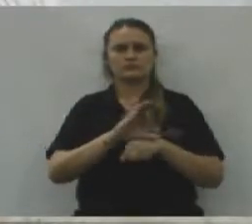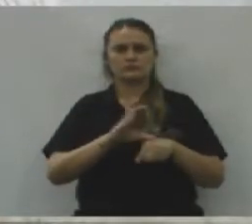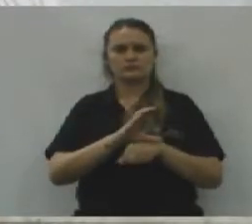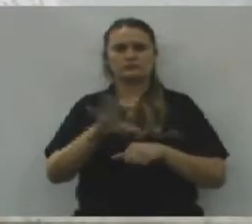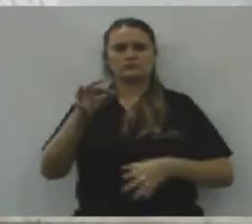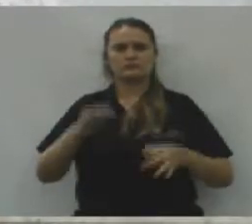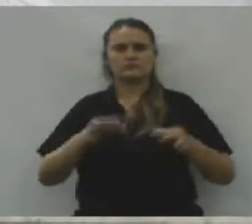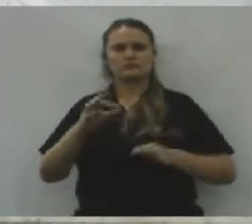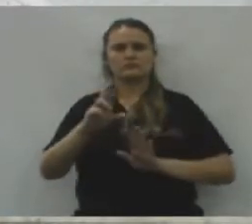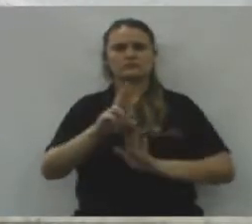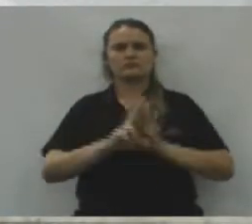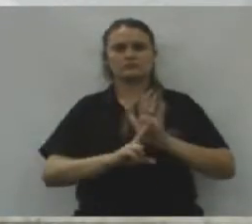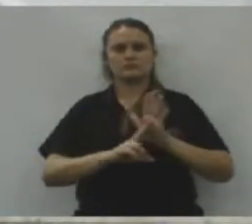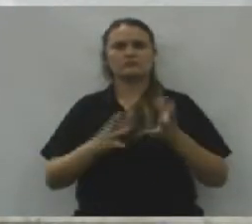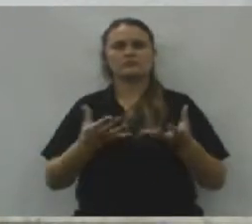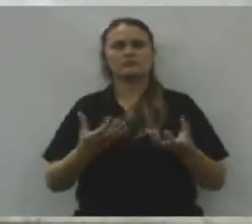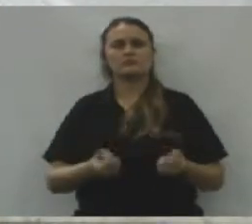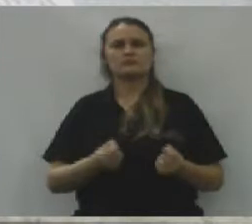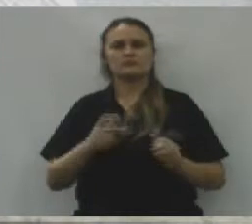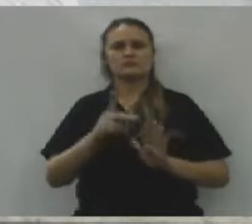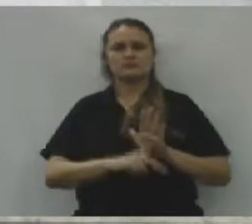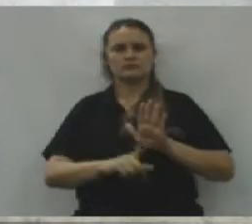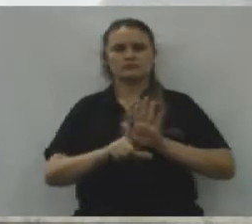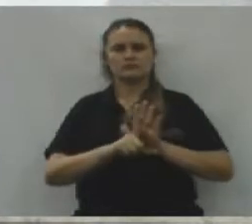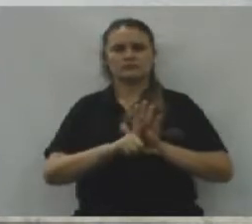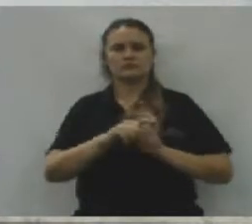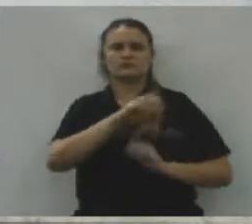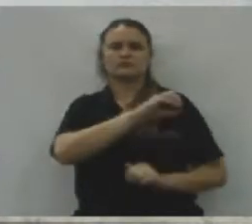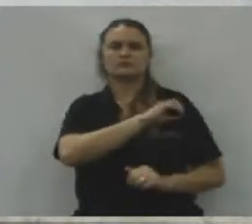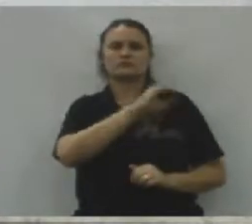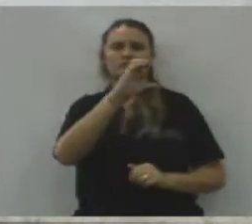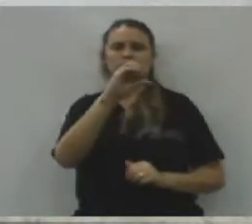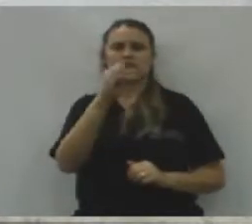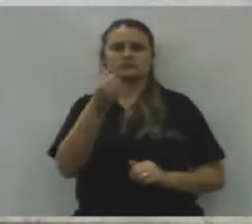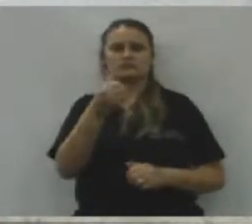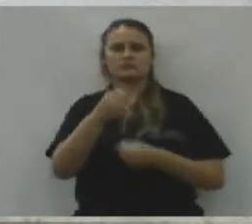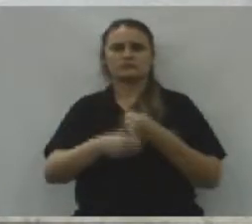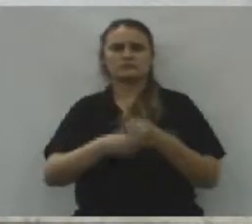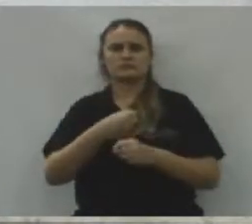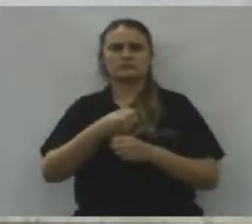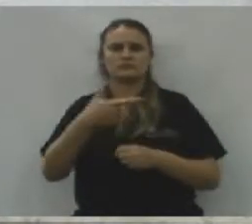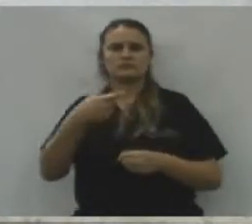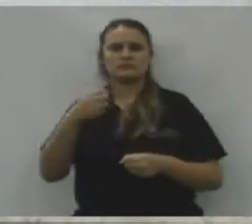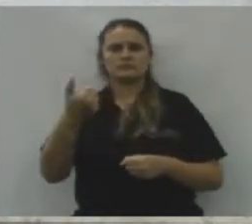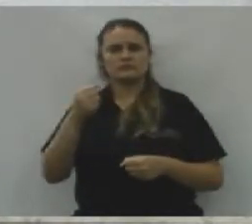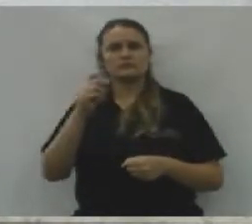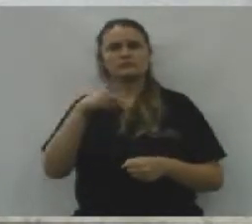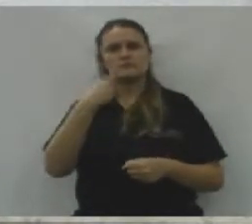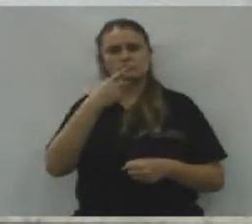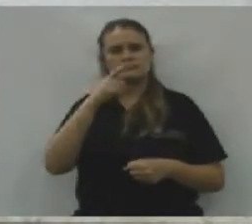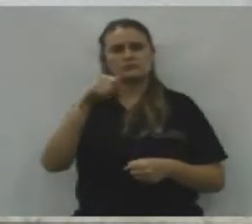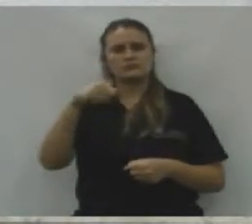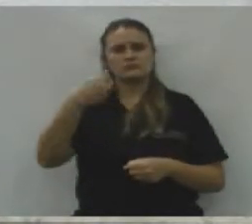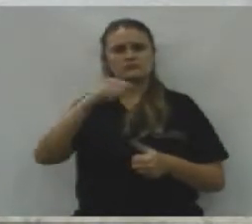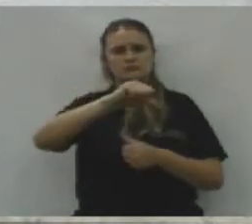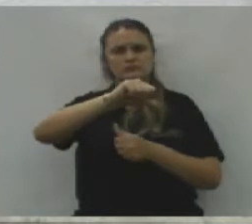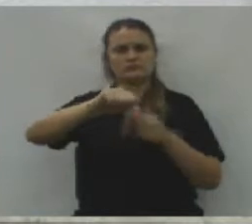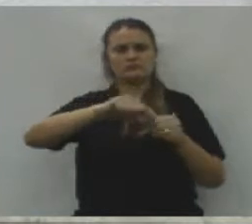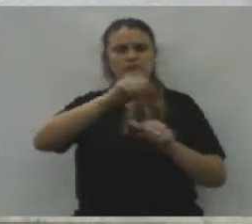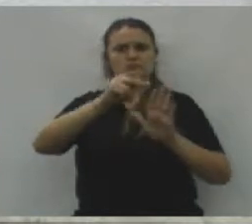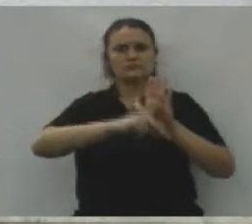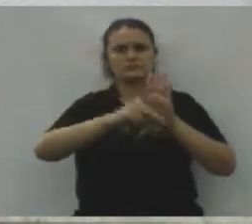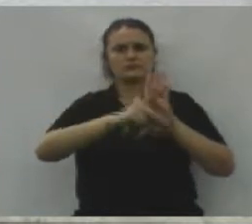Justiça e Redação Final, favorável ao projeto de lei ordinária número 6/2018. Dispõe sobre a alteração do